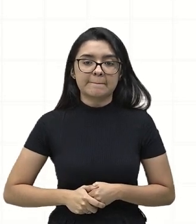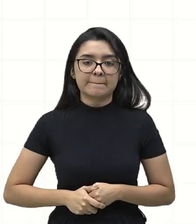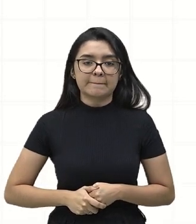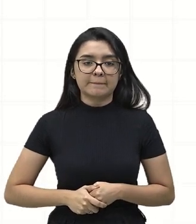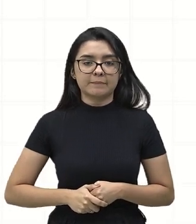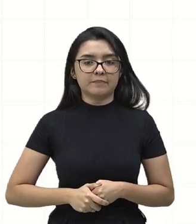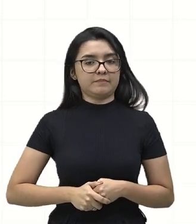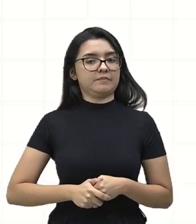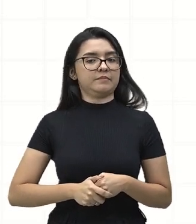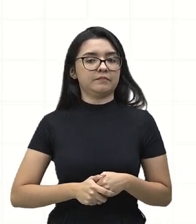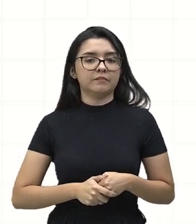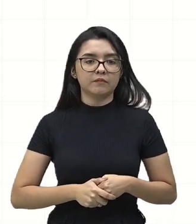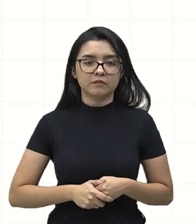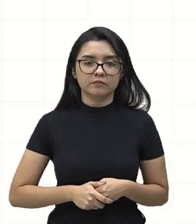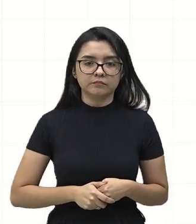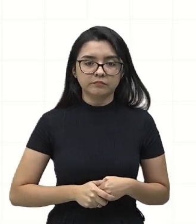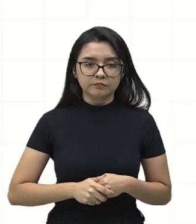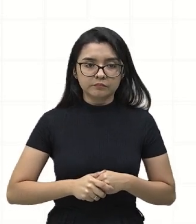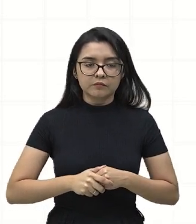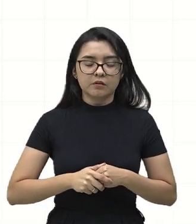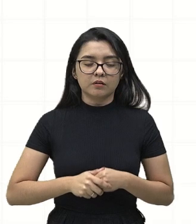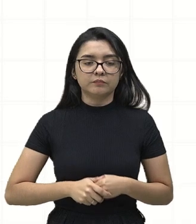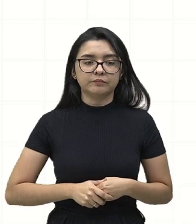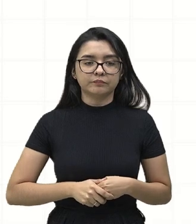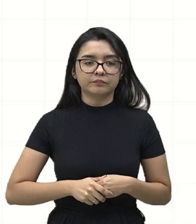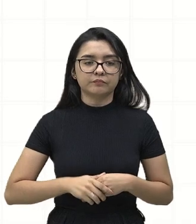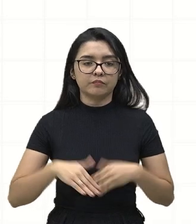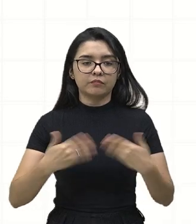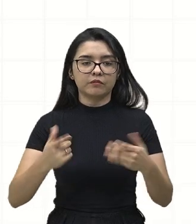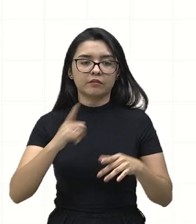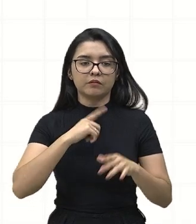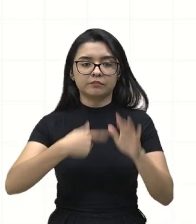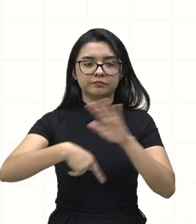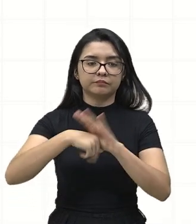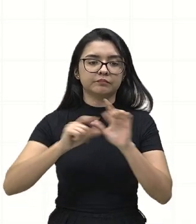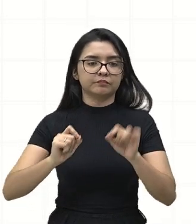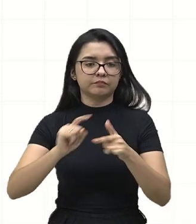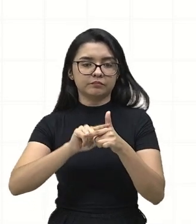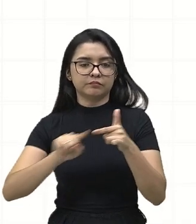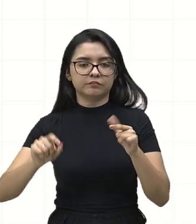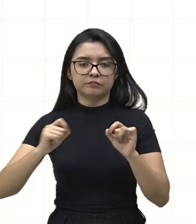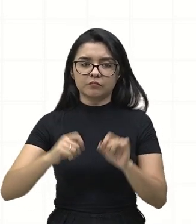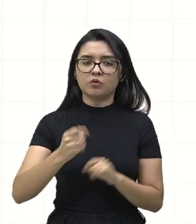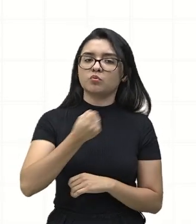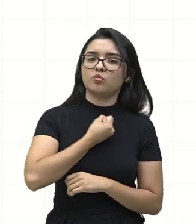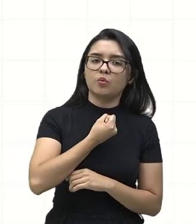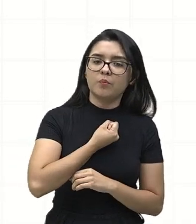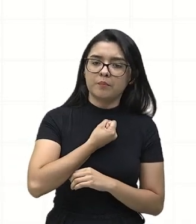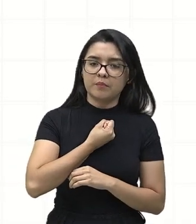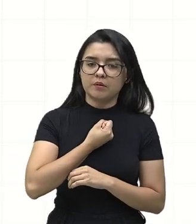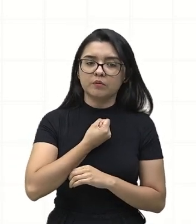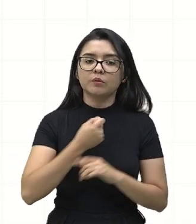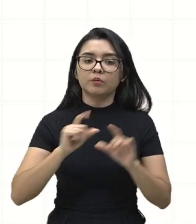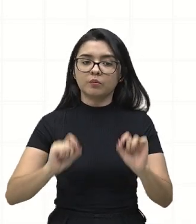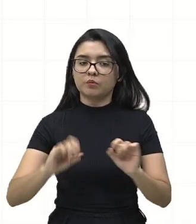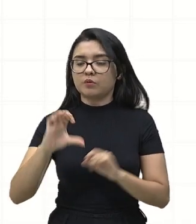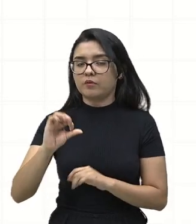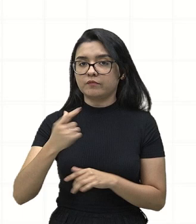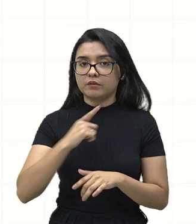Agora a gente tem aqui os critérios de divisibilidade por 9. Aqui a gente deve seguir uma outra